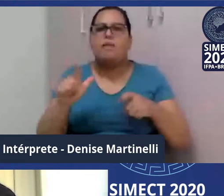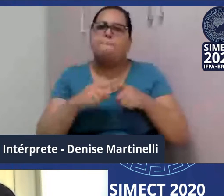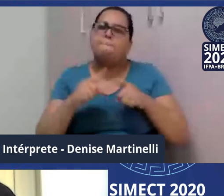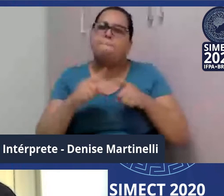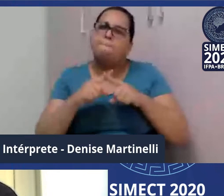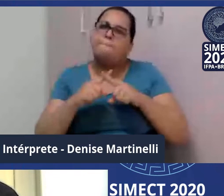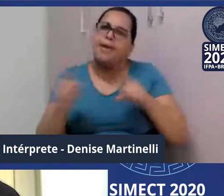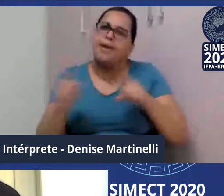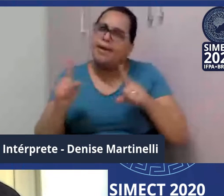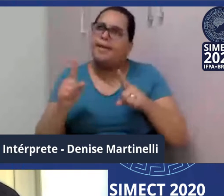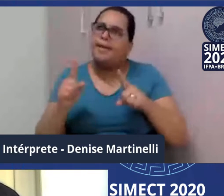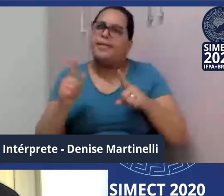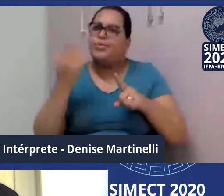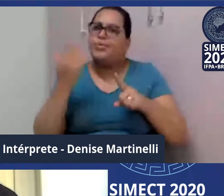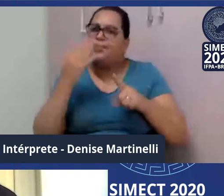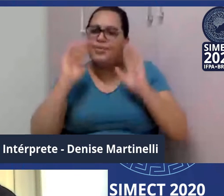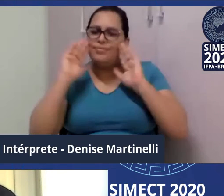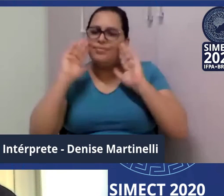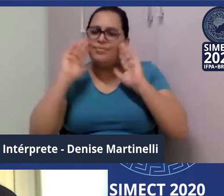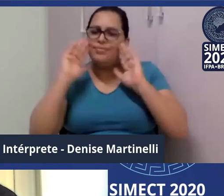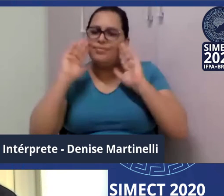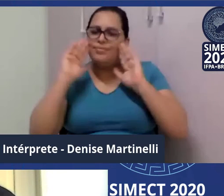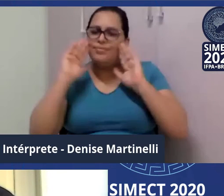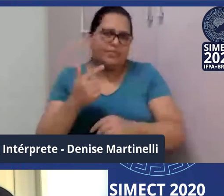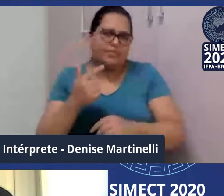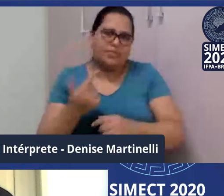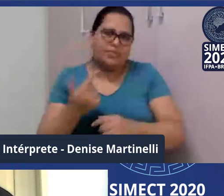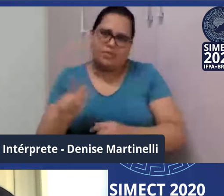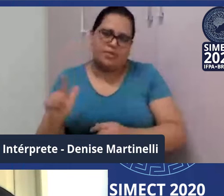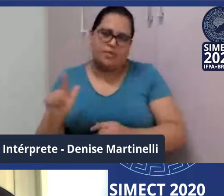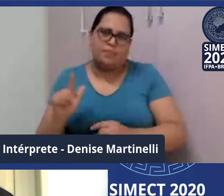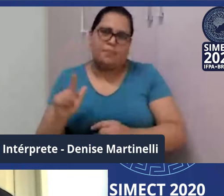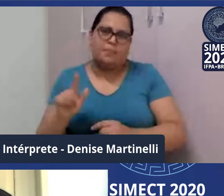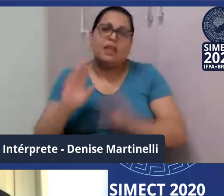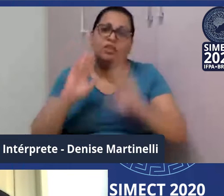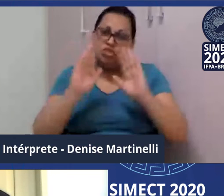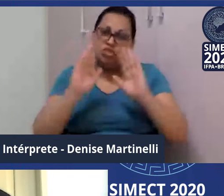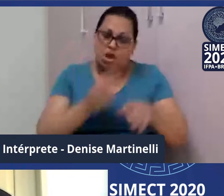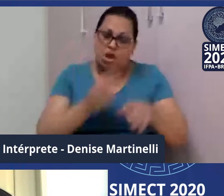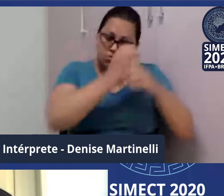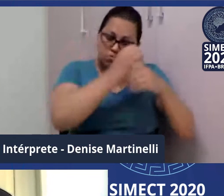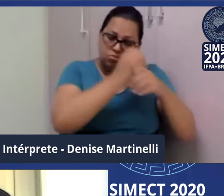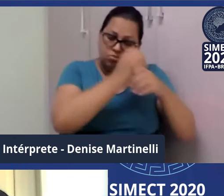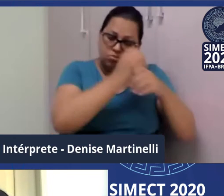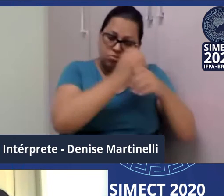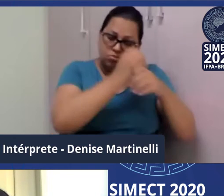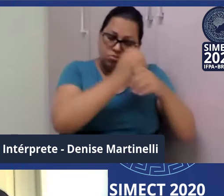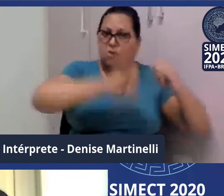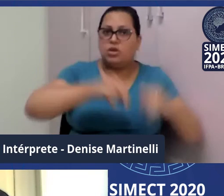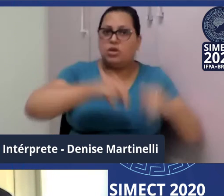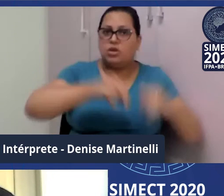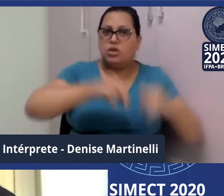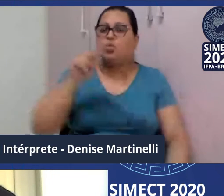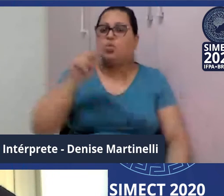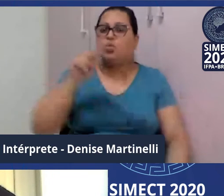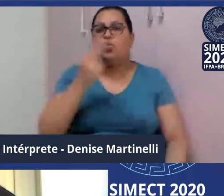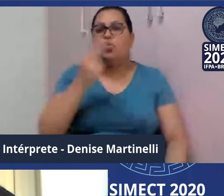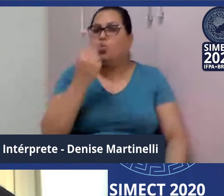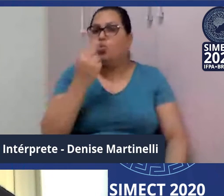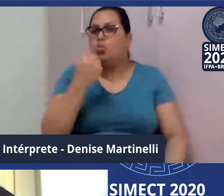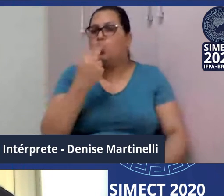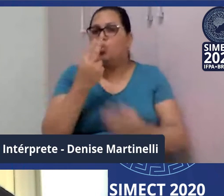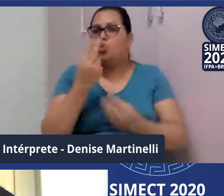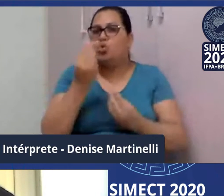no laboratório de nutrigenômica, junto com o laboratório com especialistas em nutrição, fazendo a casadinha